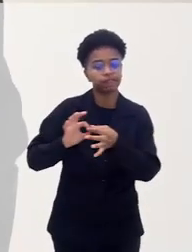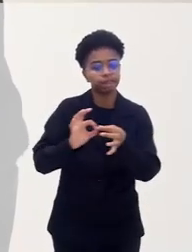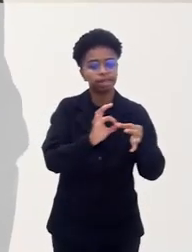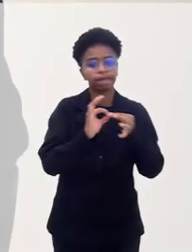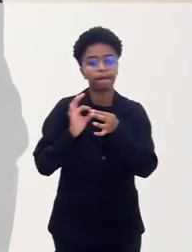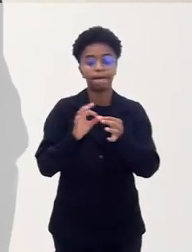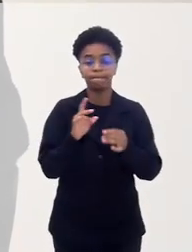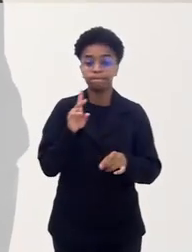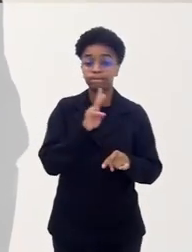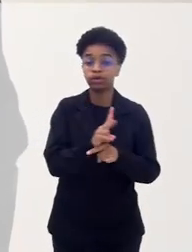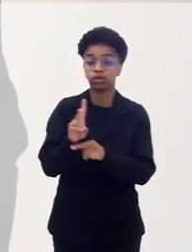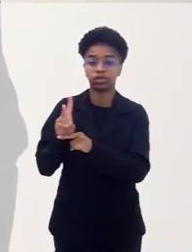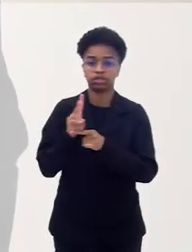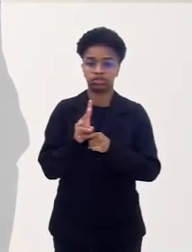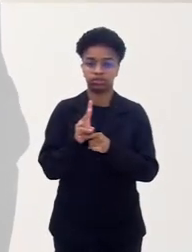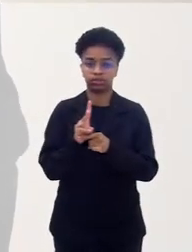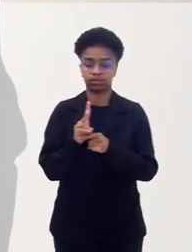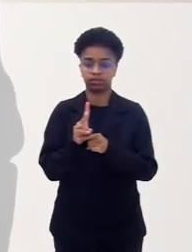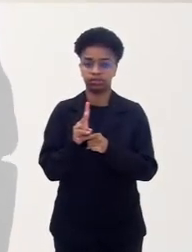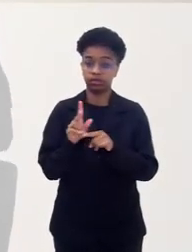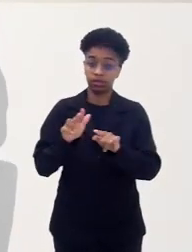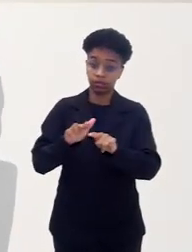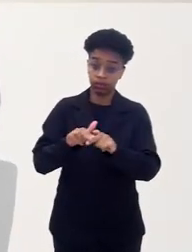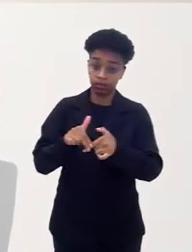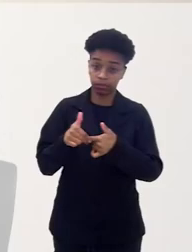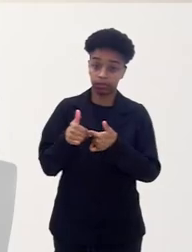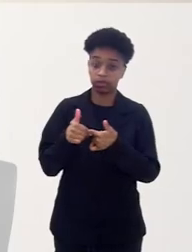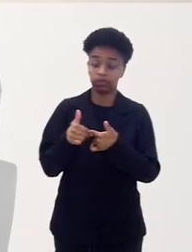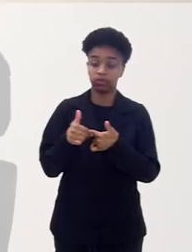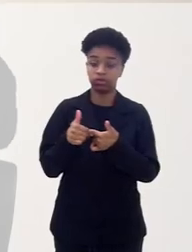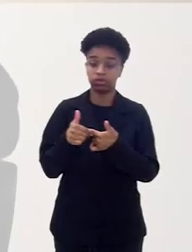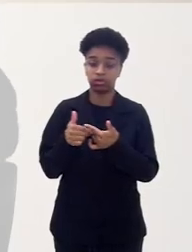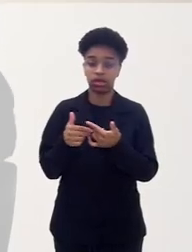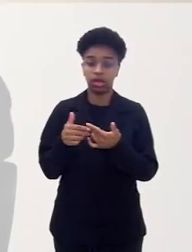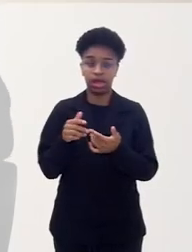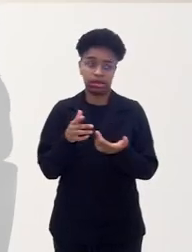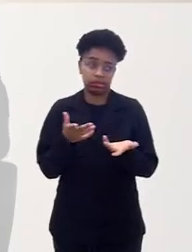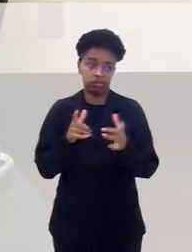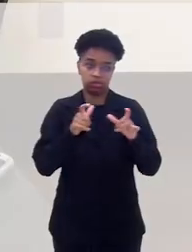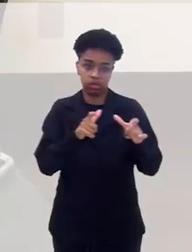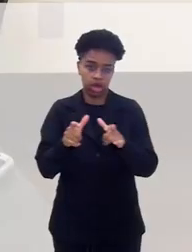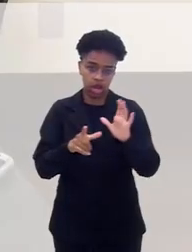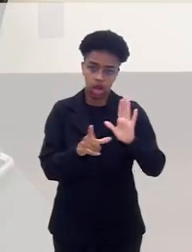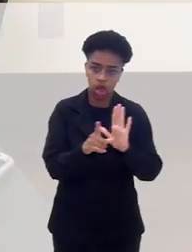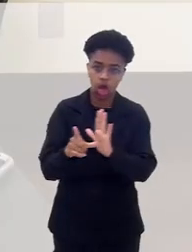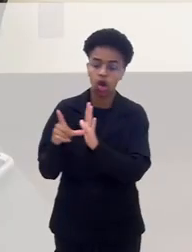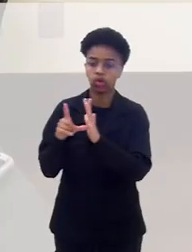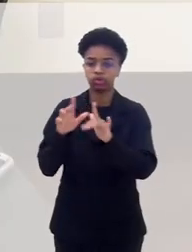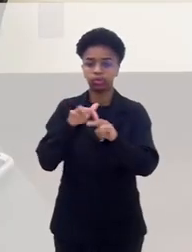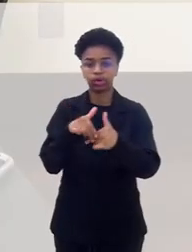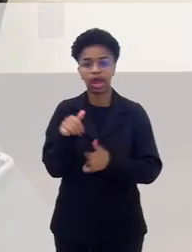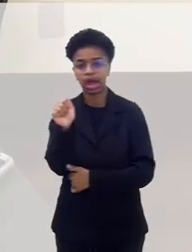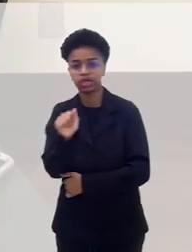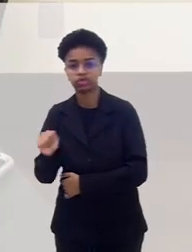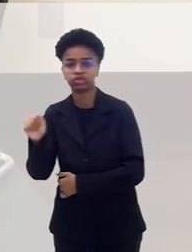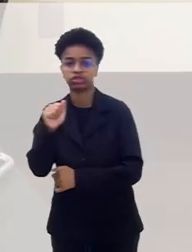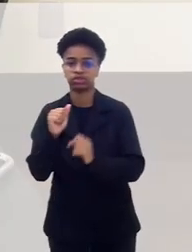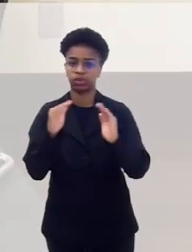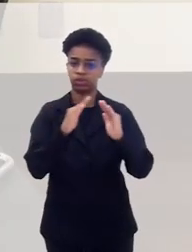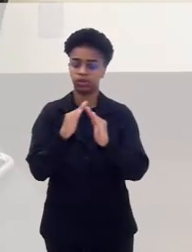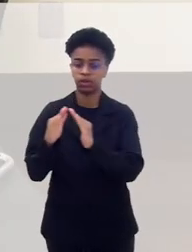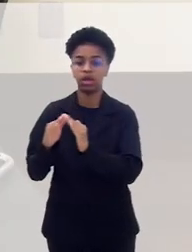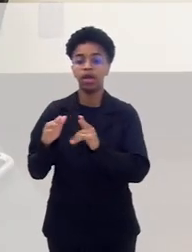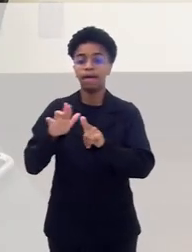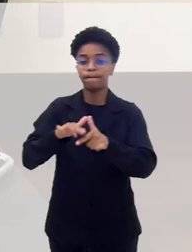Proteção Integral através do Comércio local através das associações de